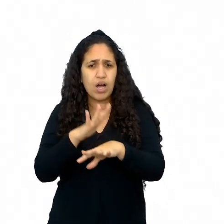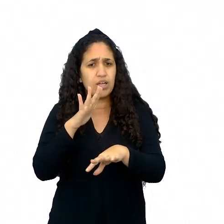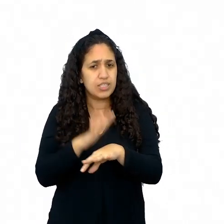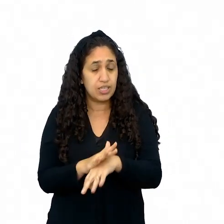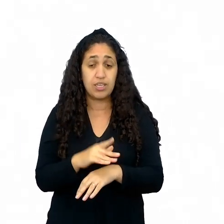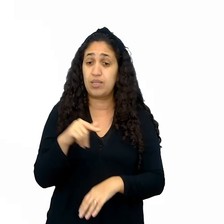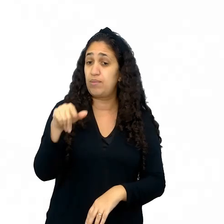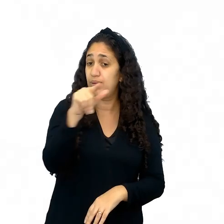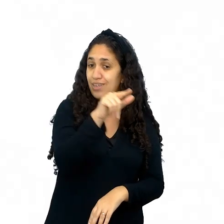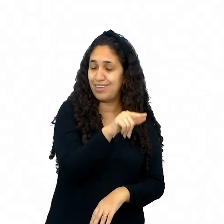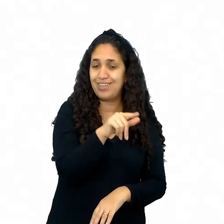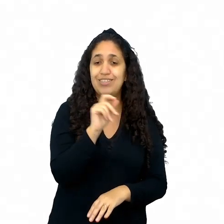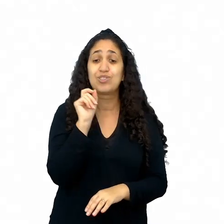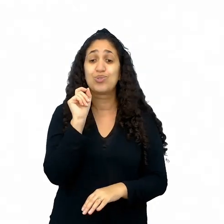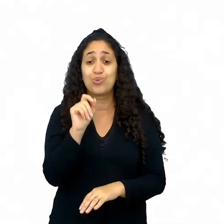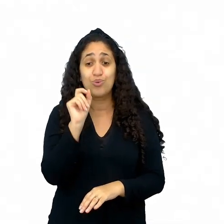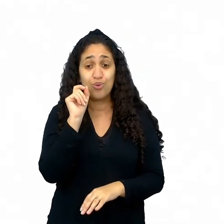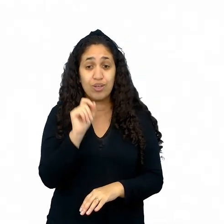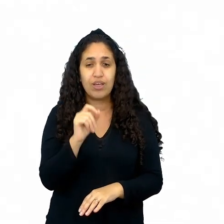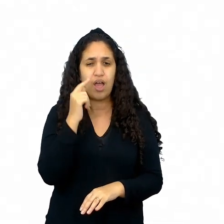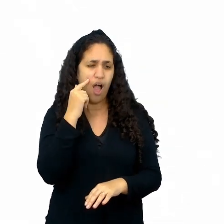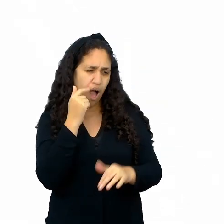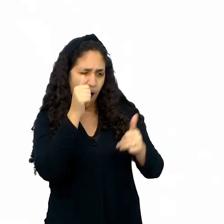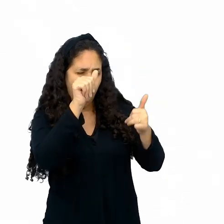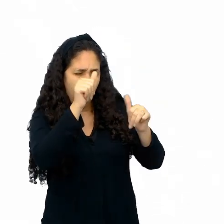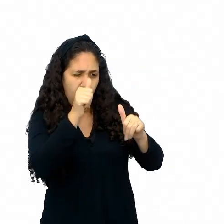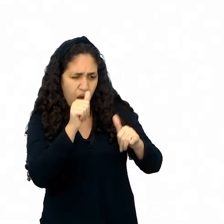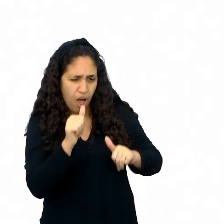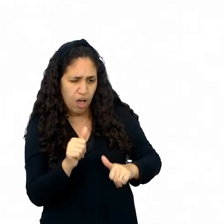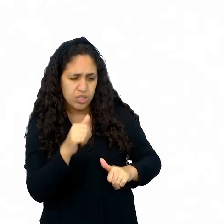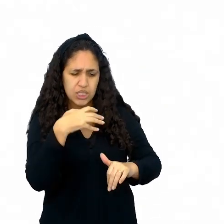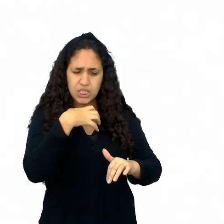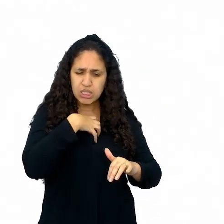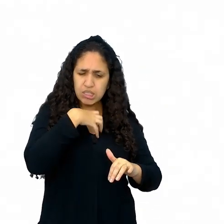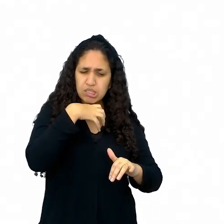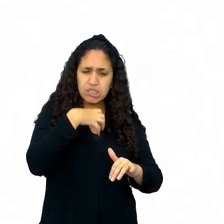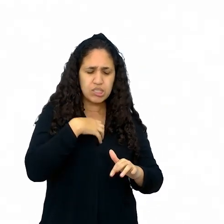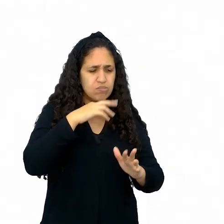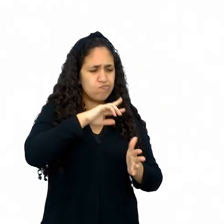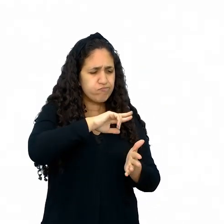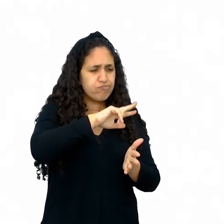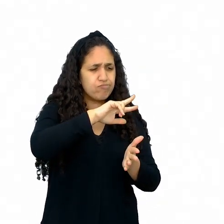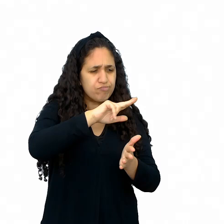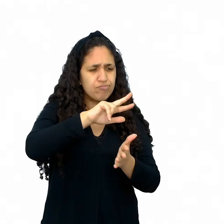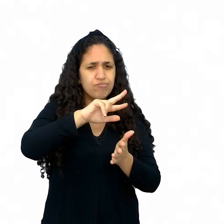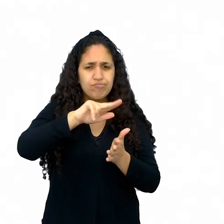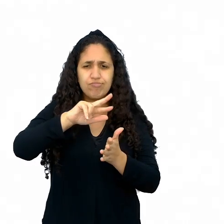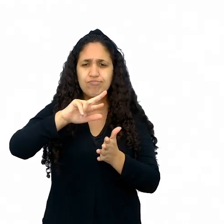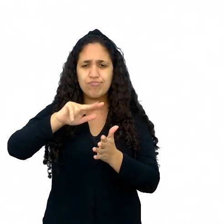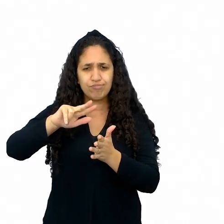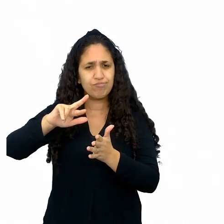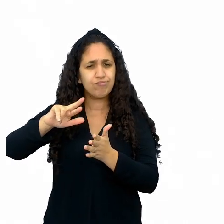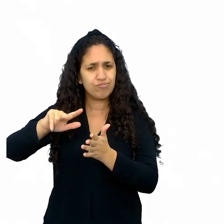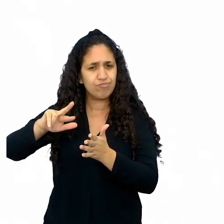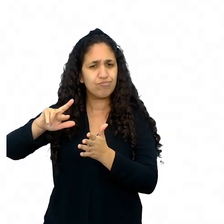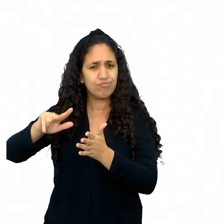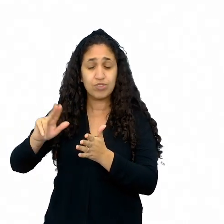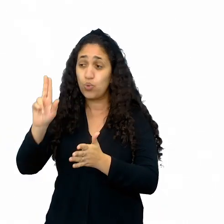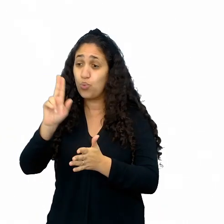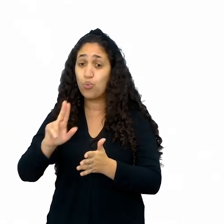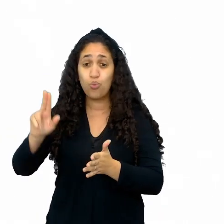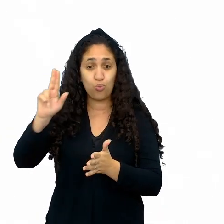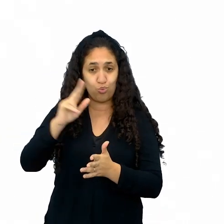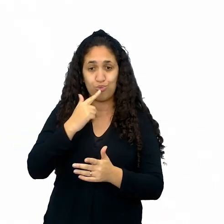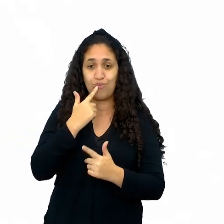eles consigam realmente analisar efeitos de sentido decorrentes de usos expressivos